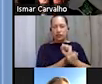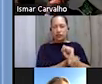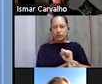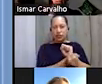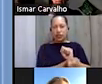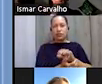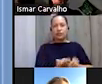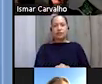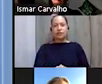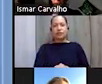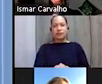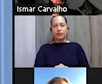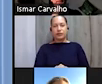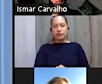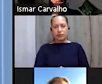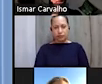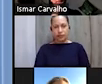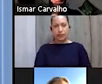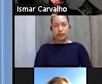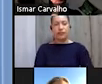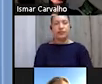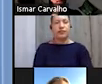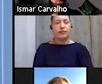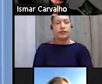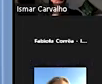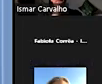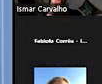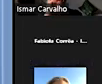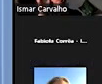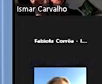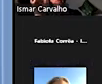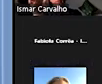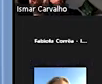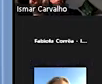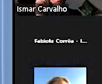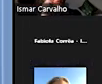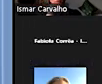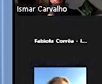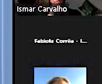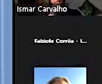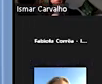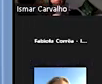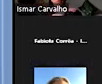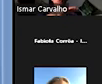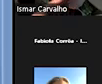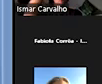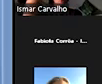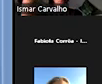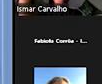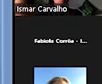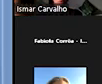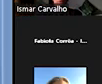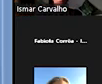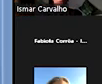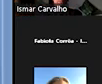situação aqui em Maricá, na fazenda Itaucaia. A fazenda ainda existe um